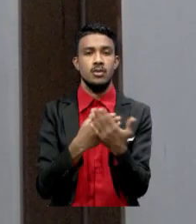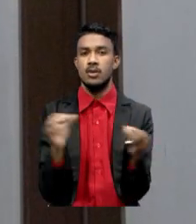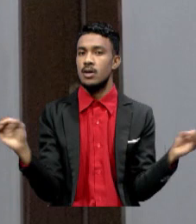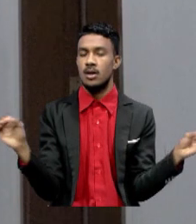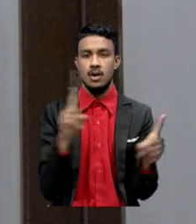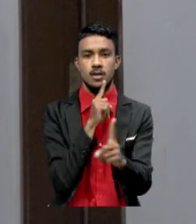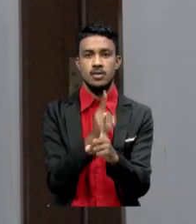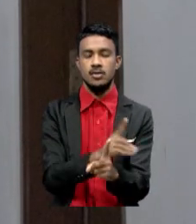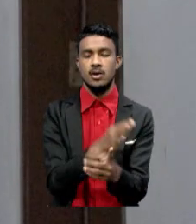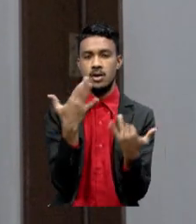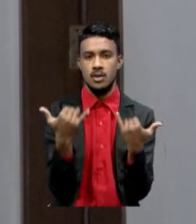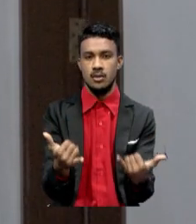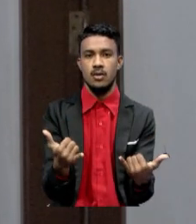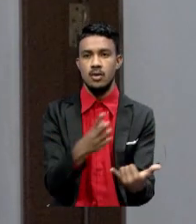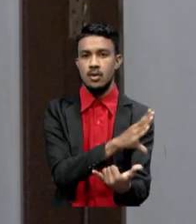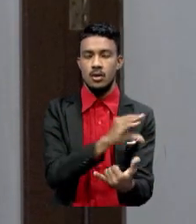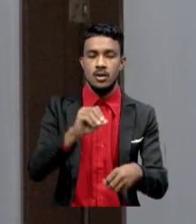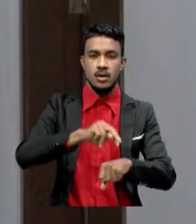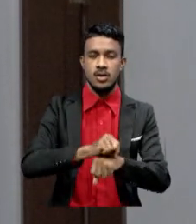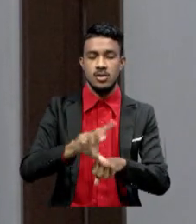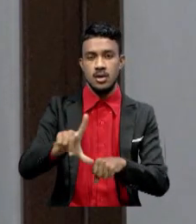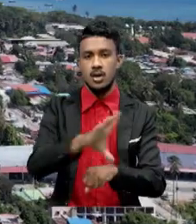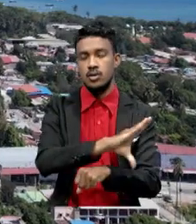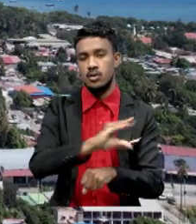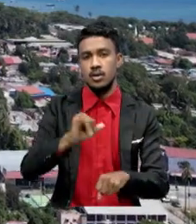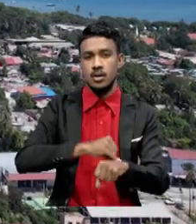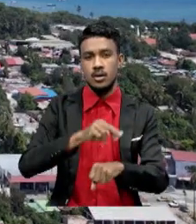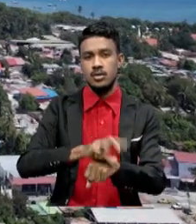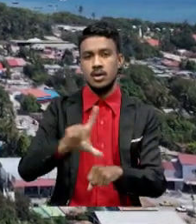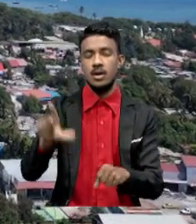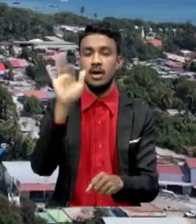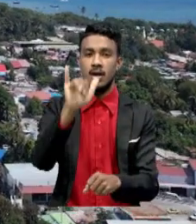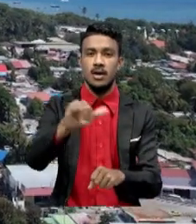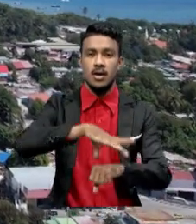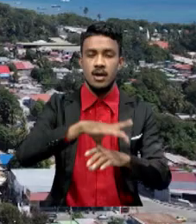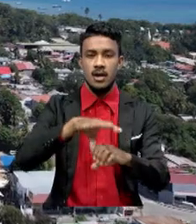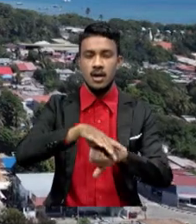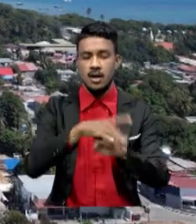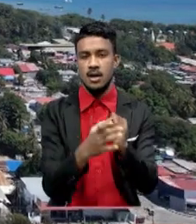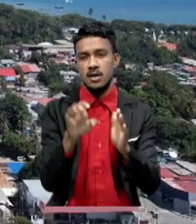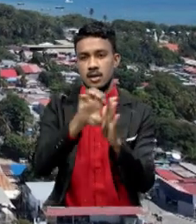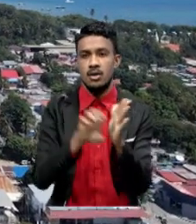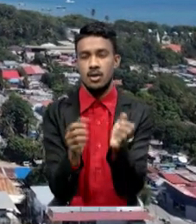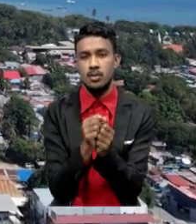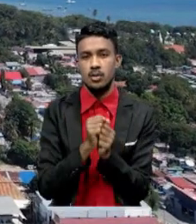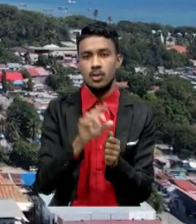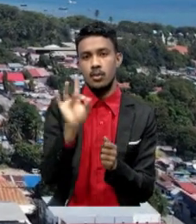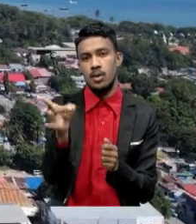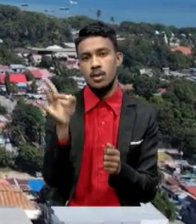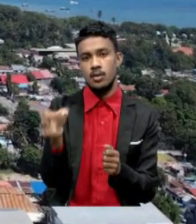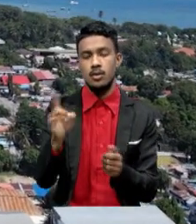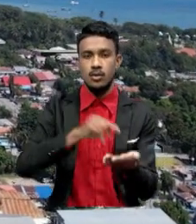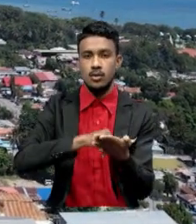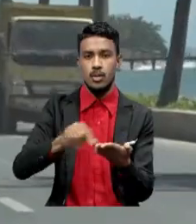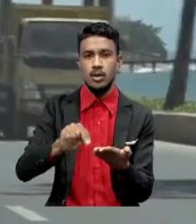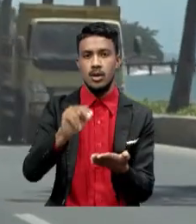disponível to agora empresa nacional no internacional ne be arenda ra estado ne hamutu kualu nulu resin husi numero ne empresa